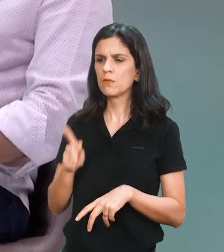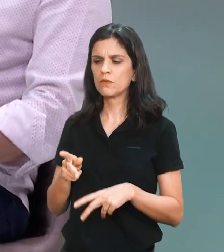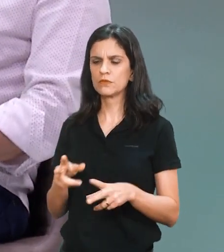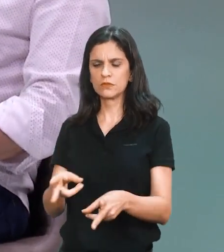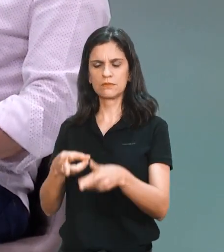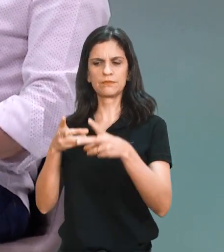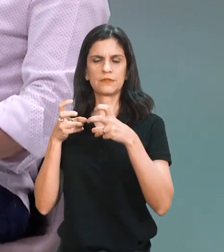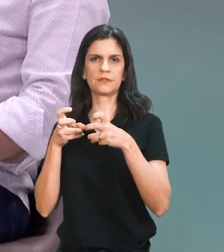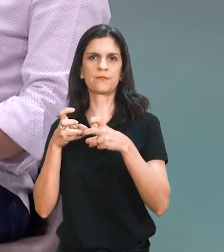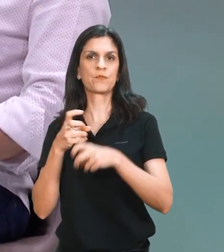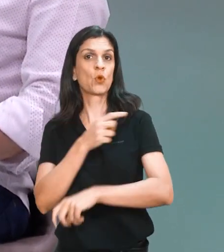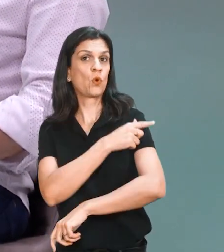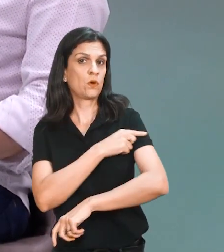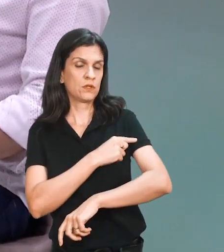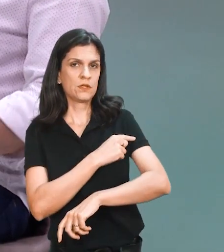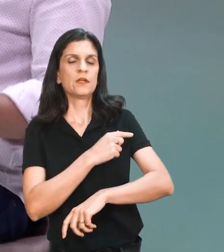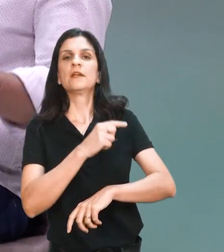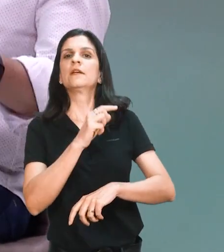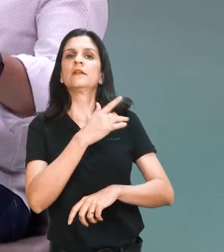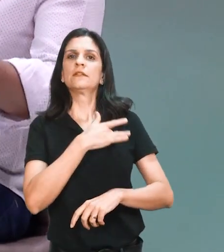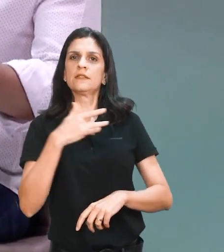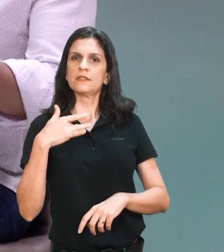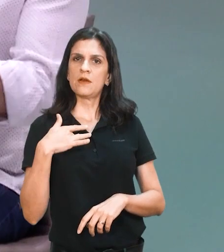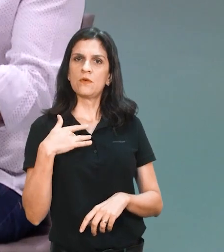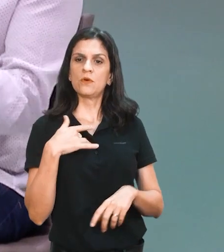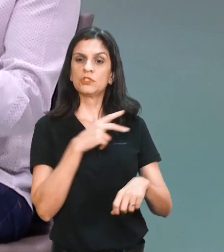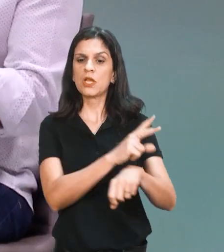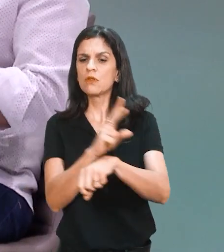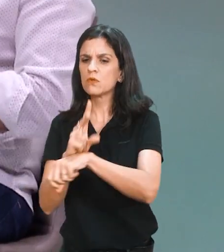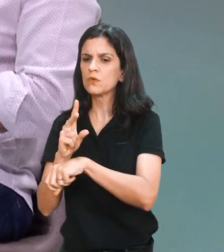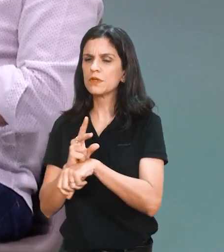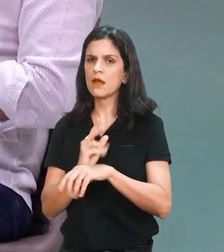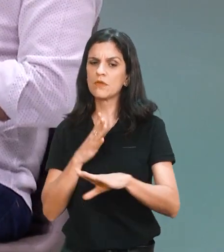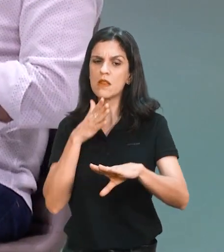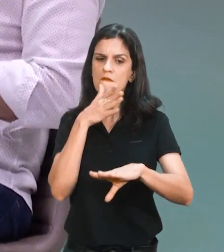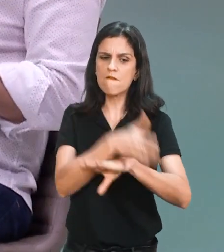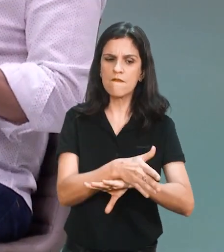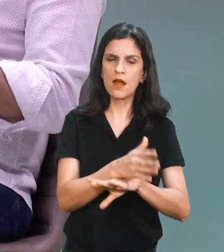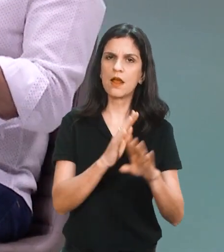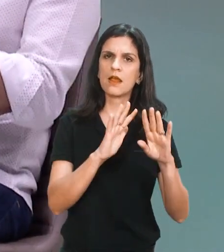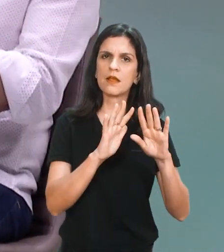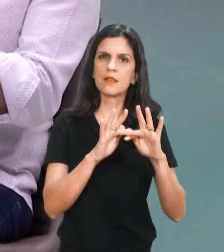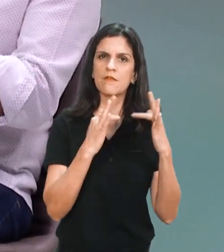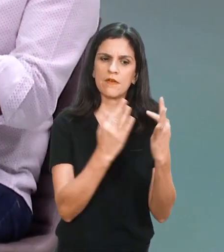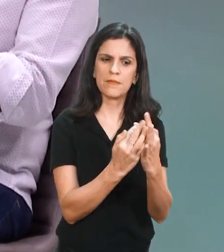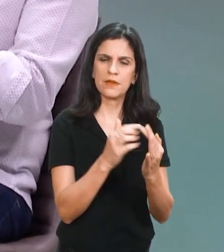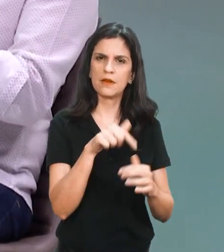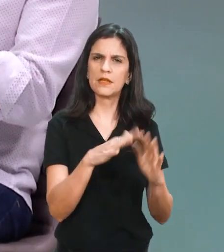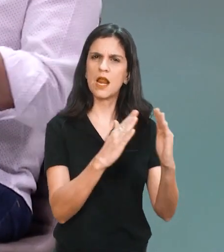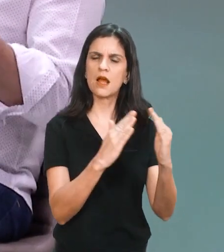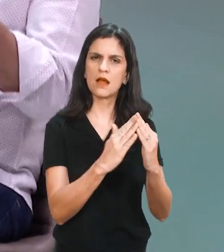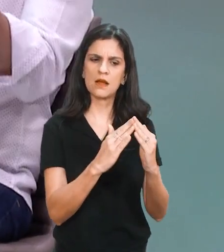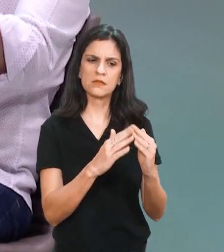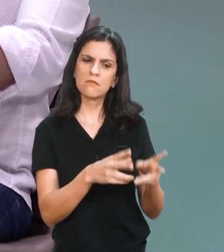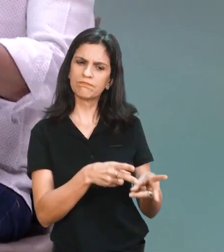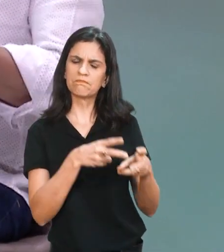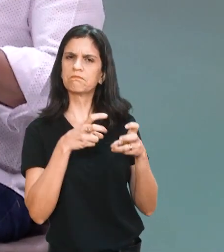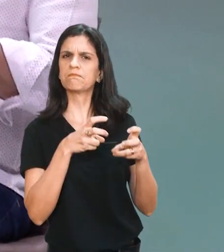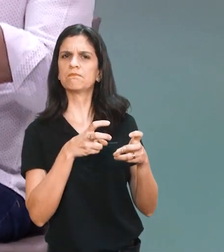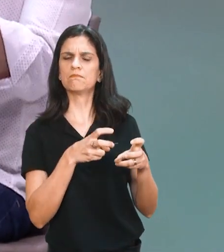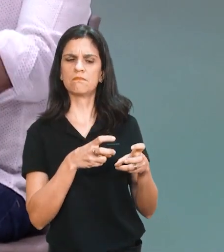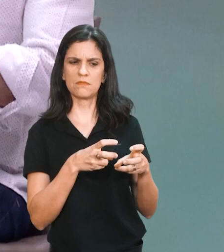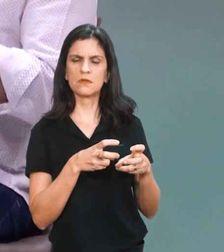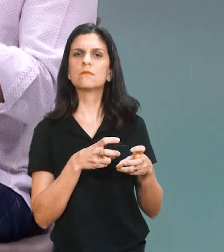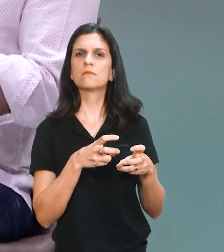saúde está nas casas o tempo todo. Então ele está próximo dessas crianças. Então ele também consegue perceber, porque